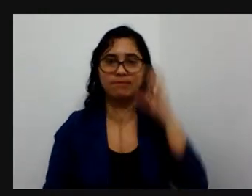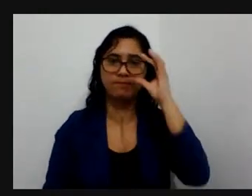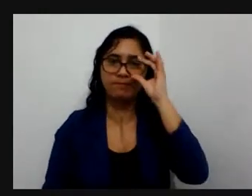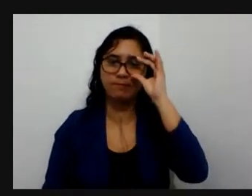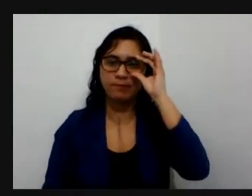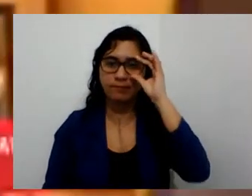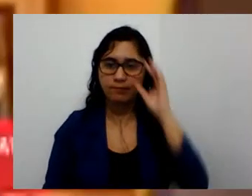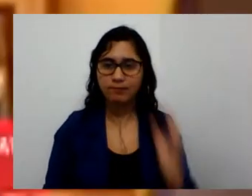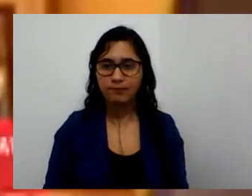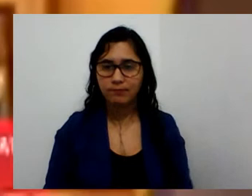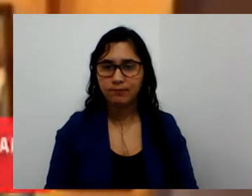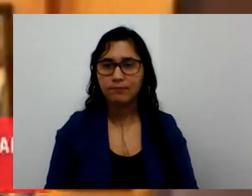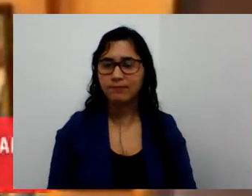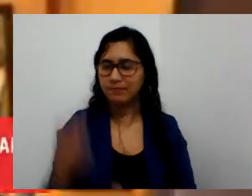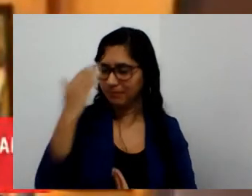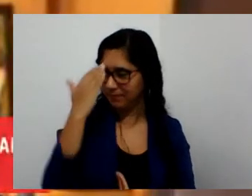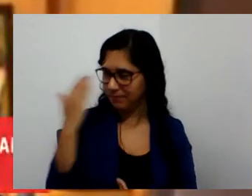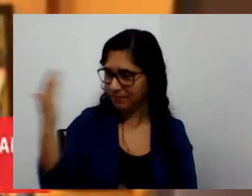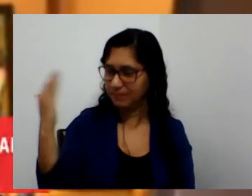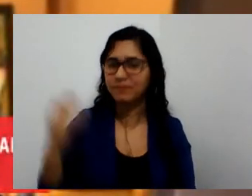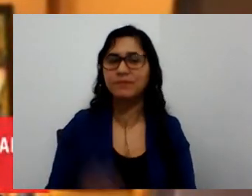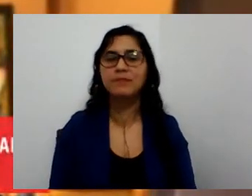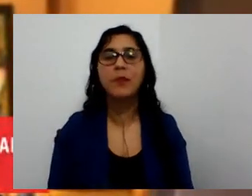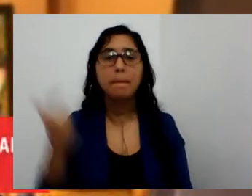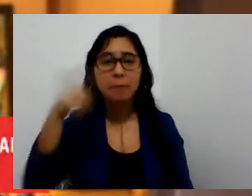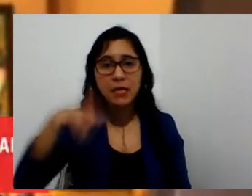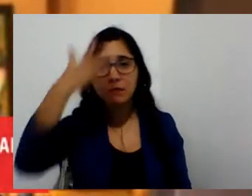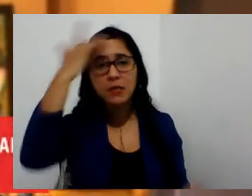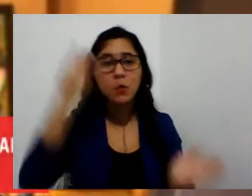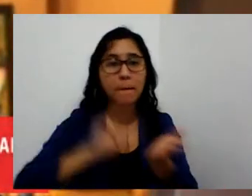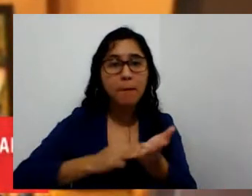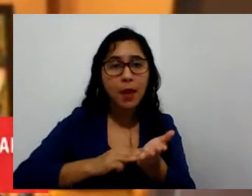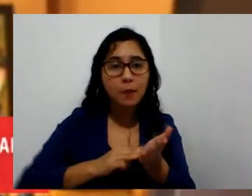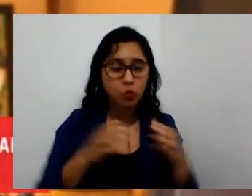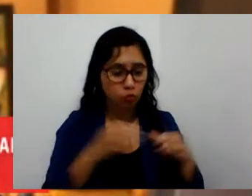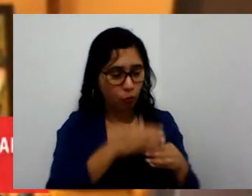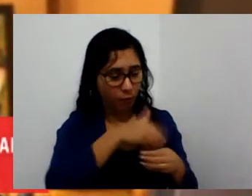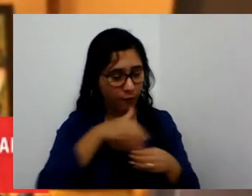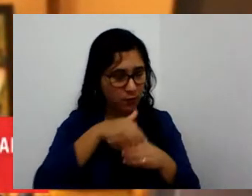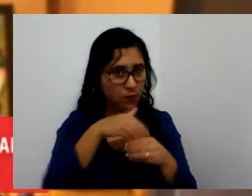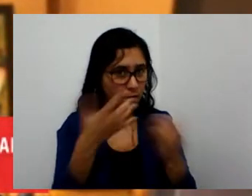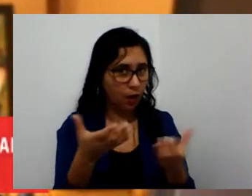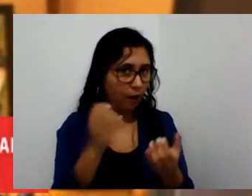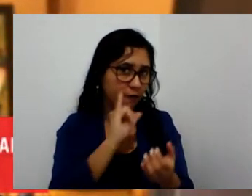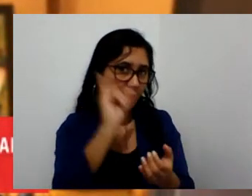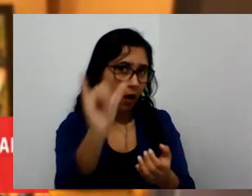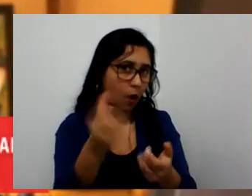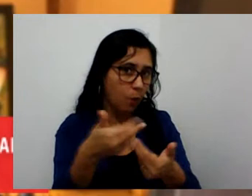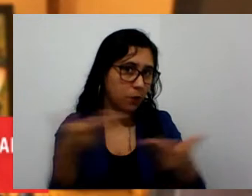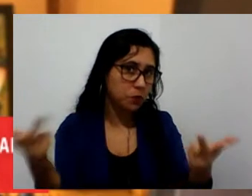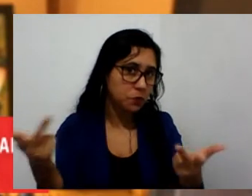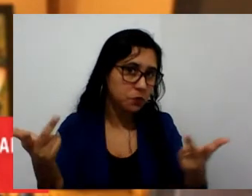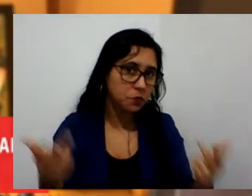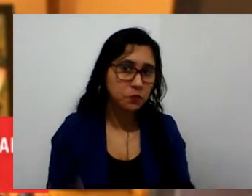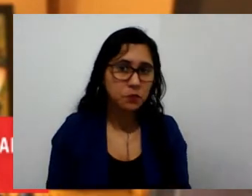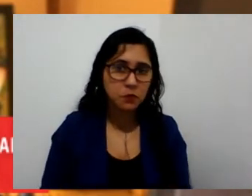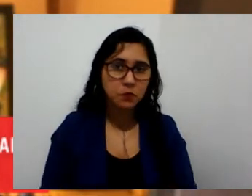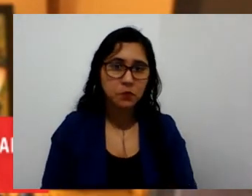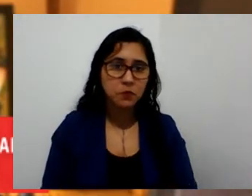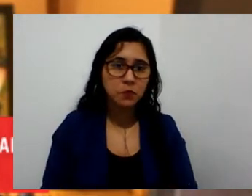Muito obrigado, Jussara. Mais algum membro da comissão eleitoral gostaria de fazer algum comunicado?